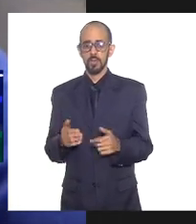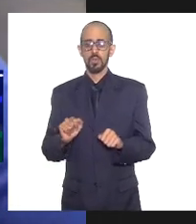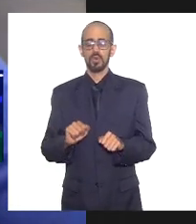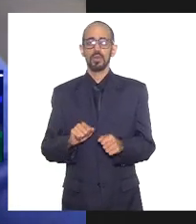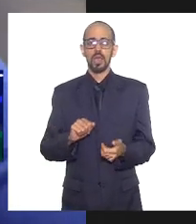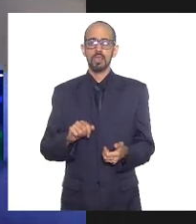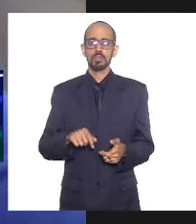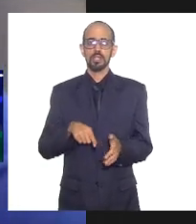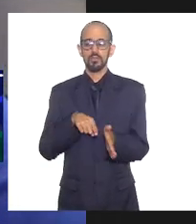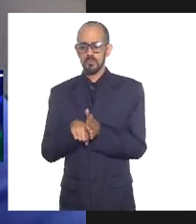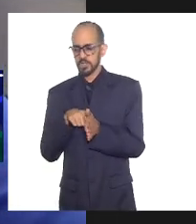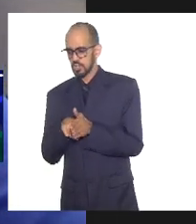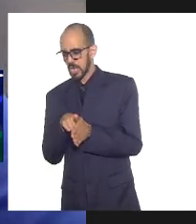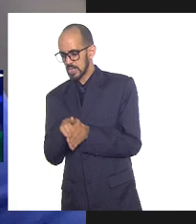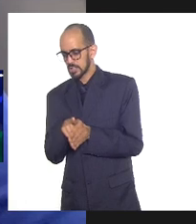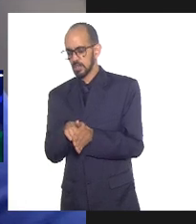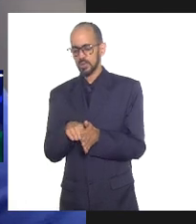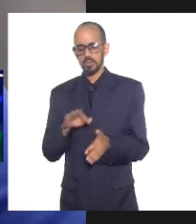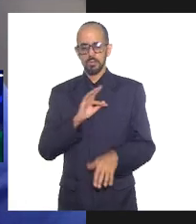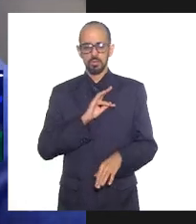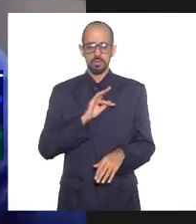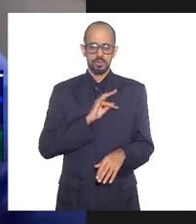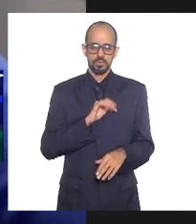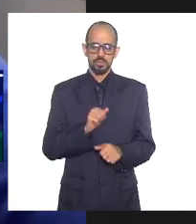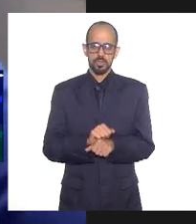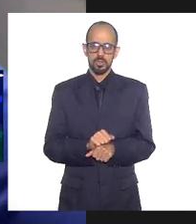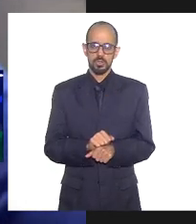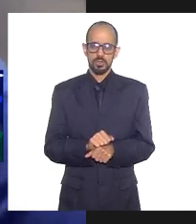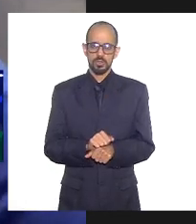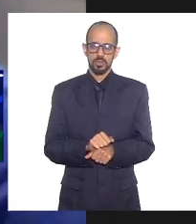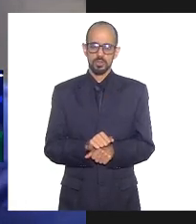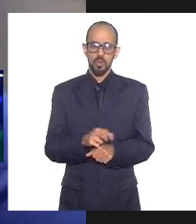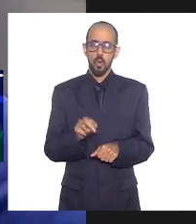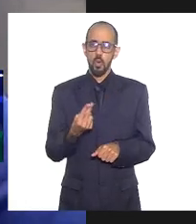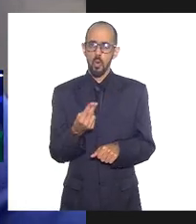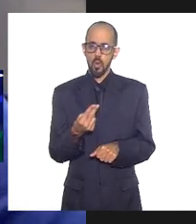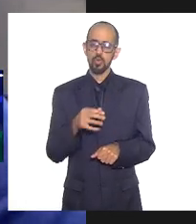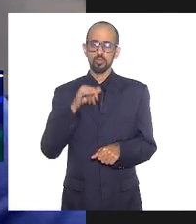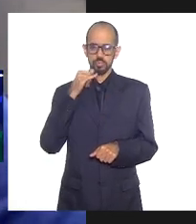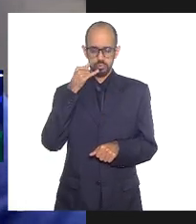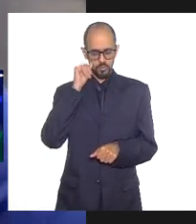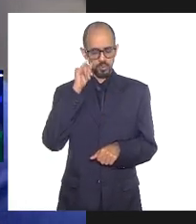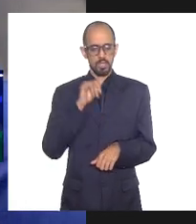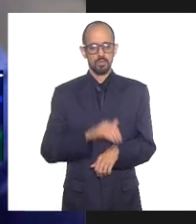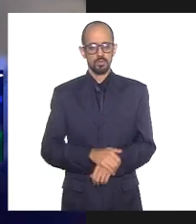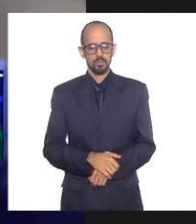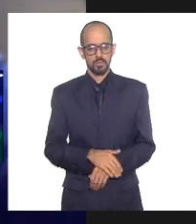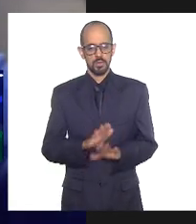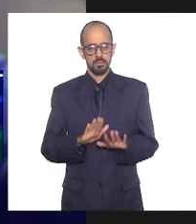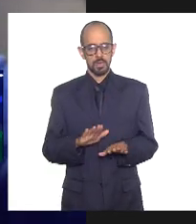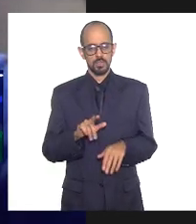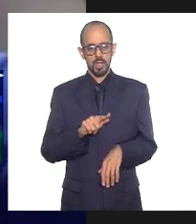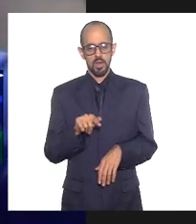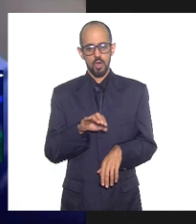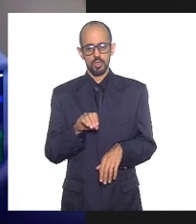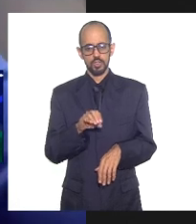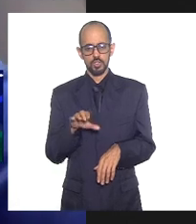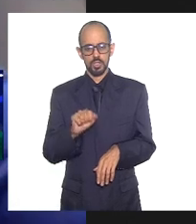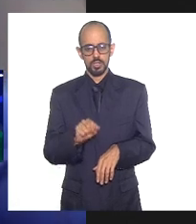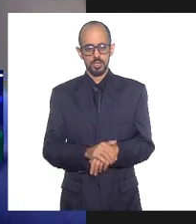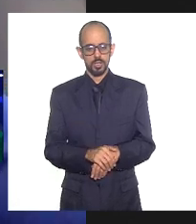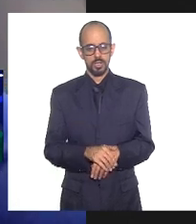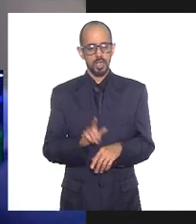na investigação, não investe em prevenção. Mas a lógica é